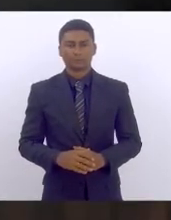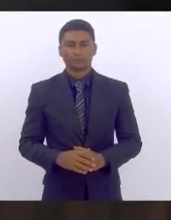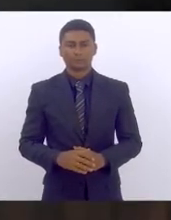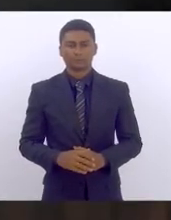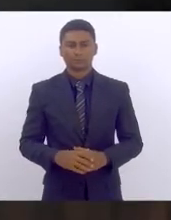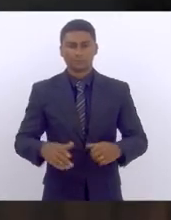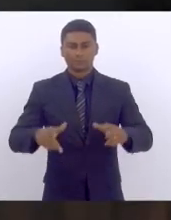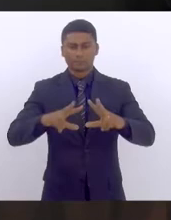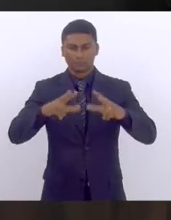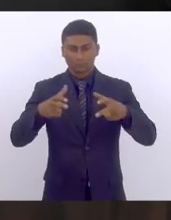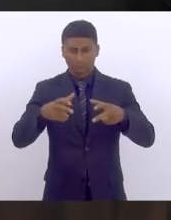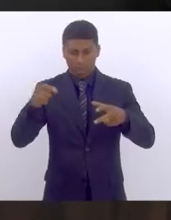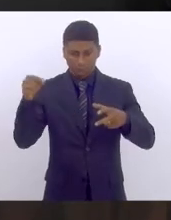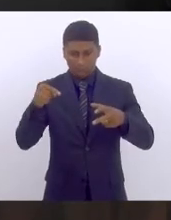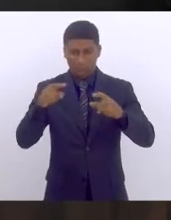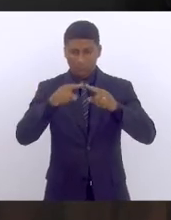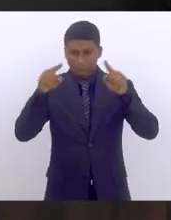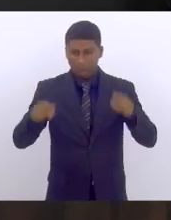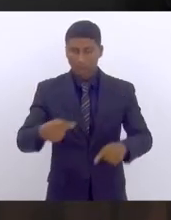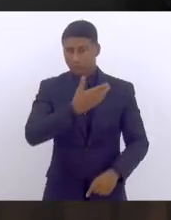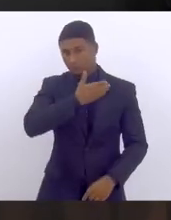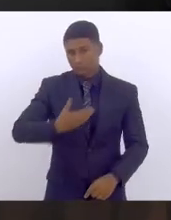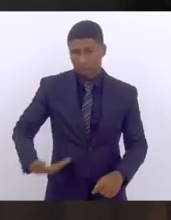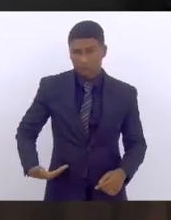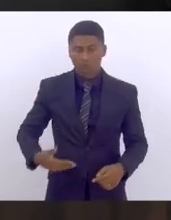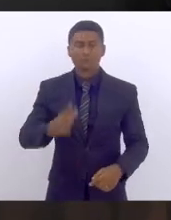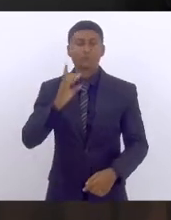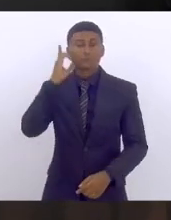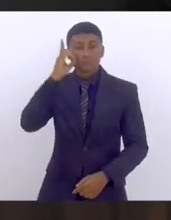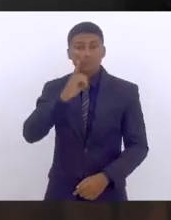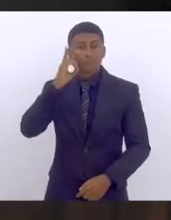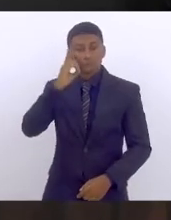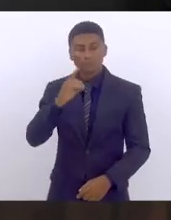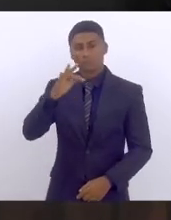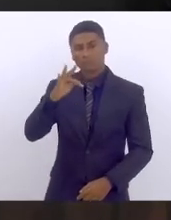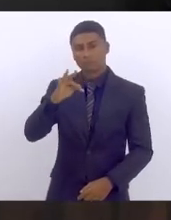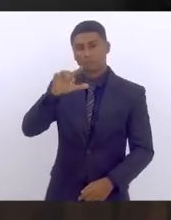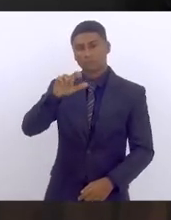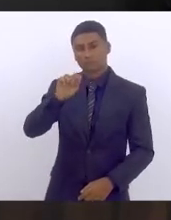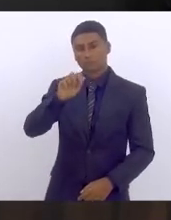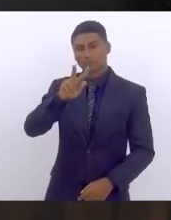Pela Comissão de Servidores Públicos, deputado Flávio Serafini.